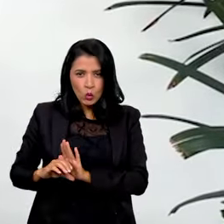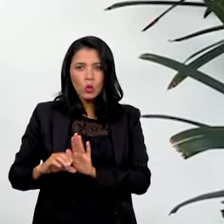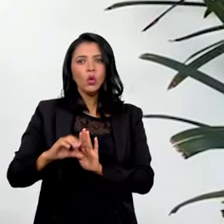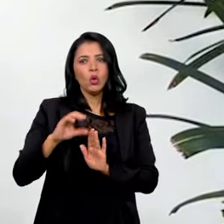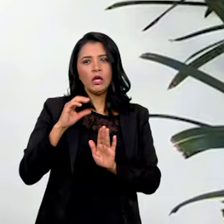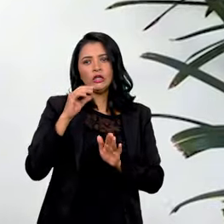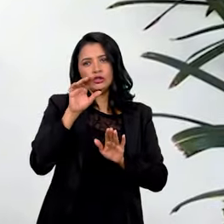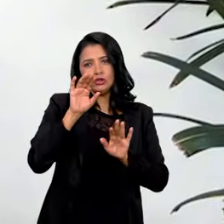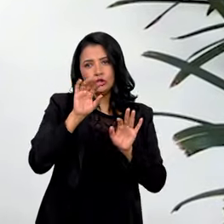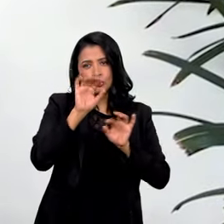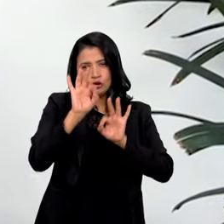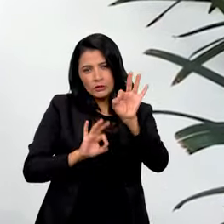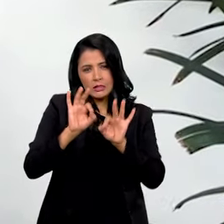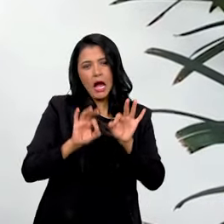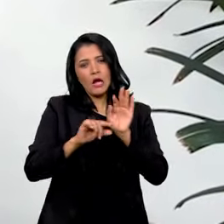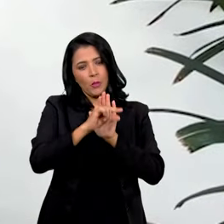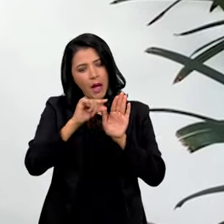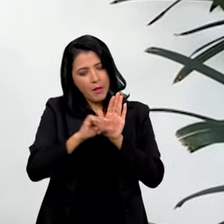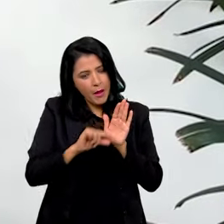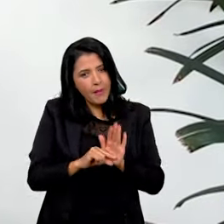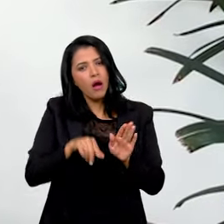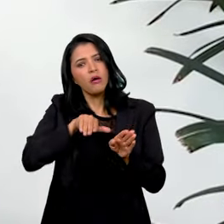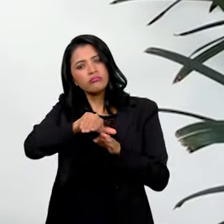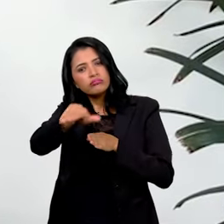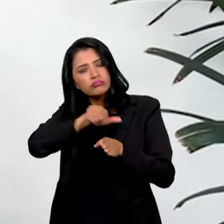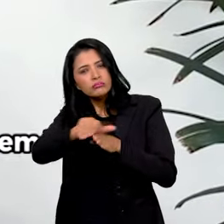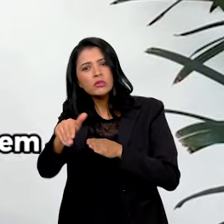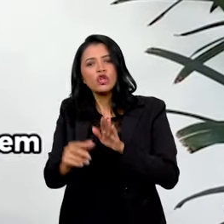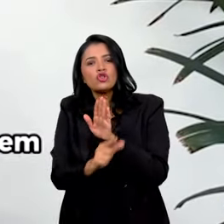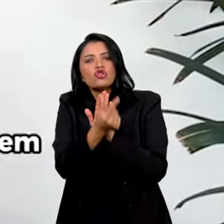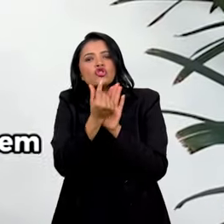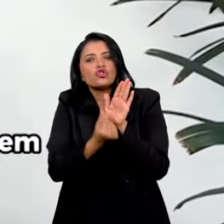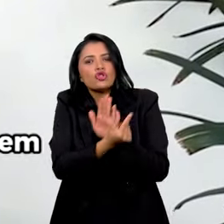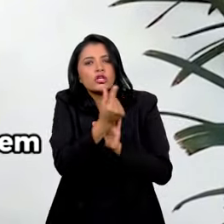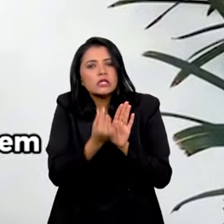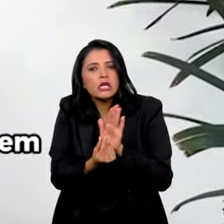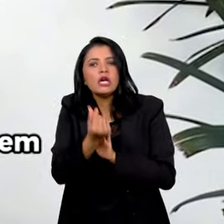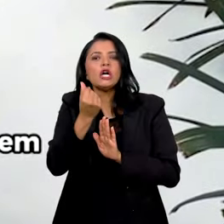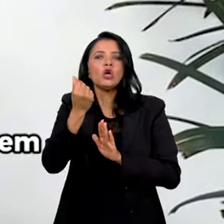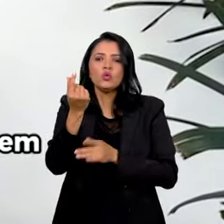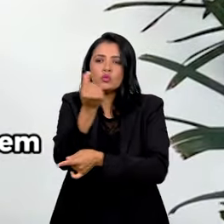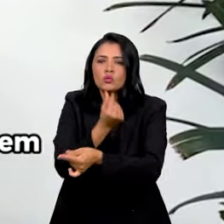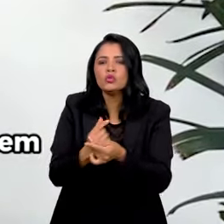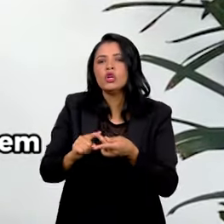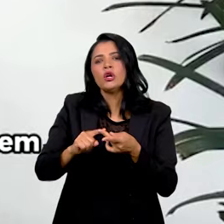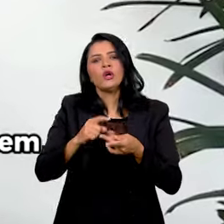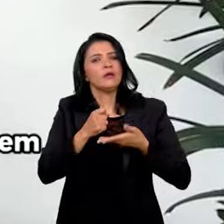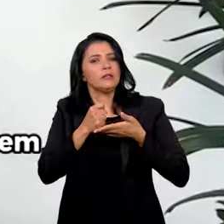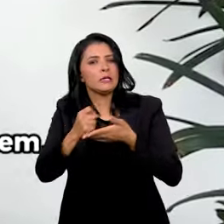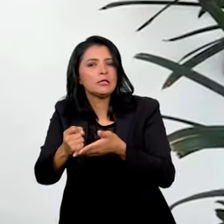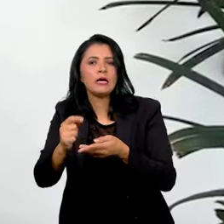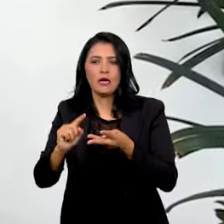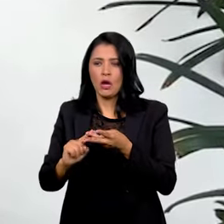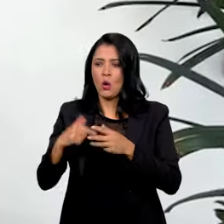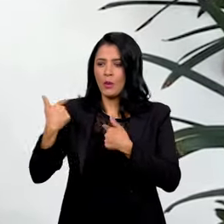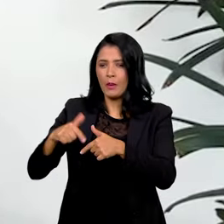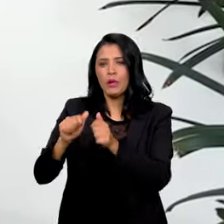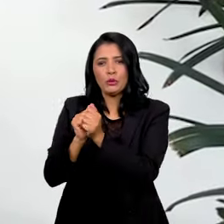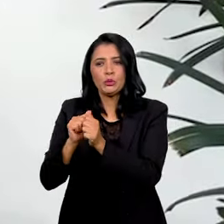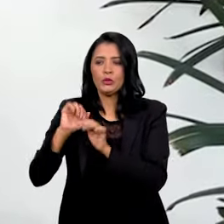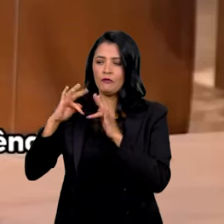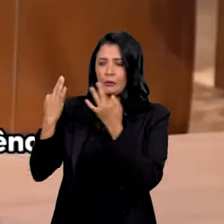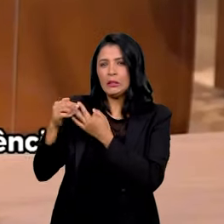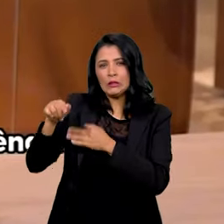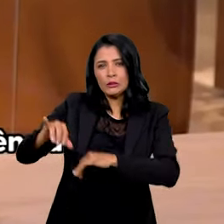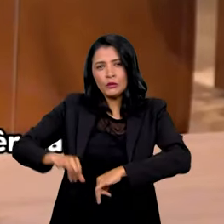necessárias e também né um último facul sobre os benefícios eventuais que podem vir a serem n utilizados